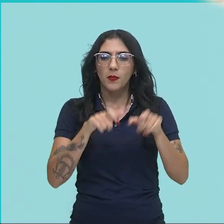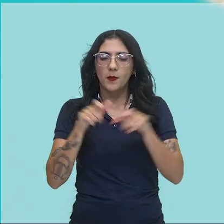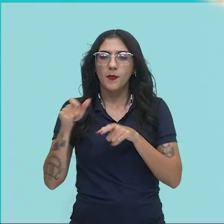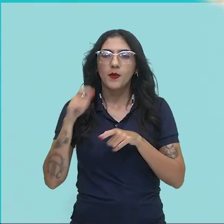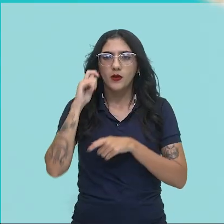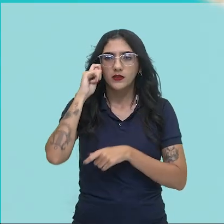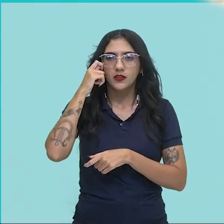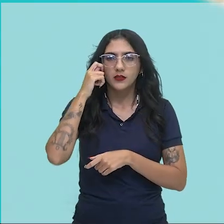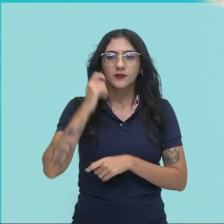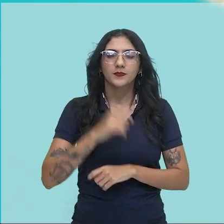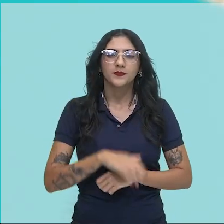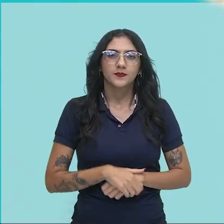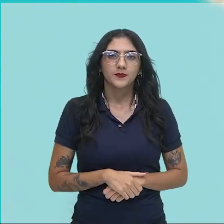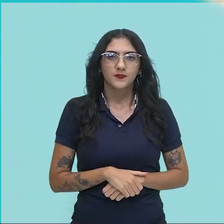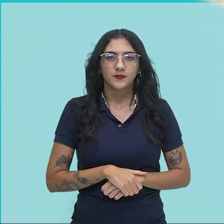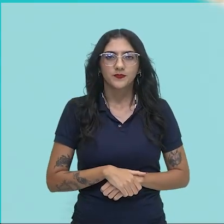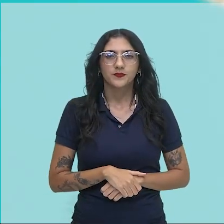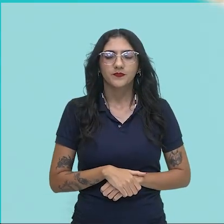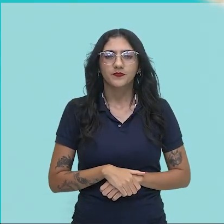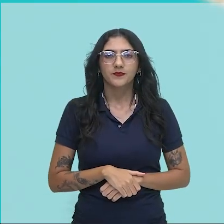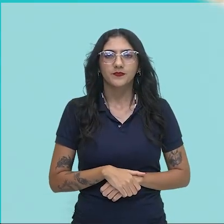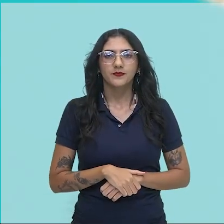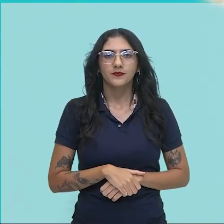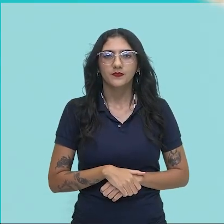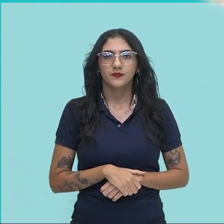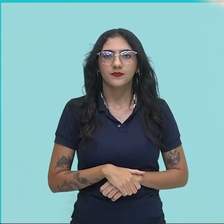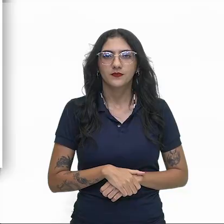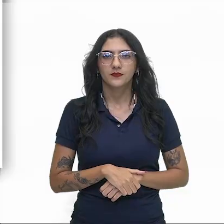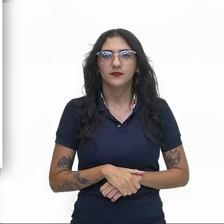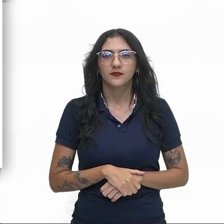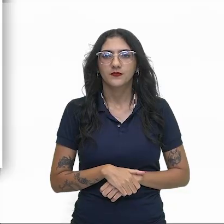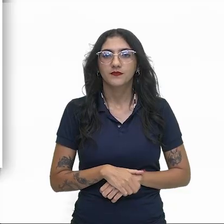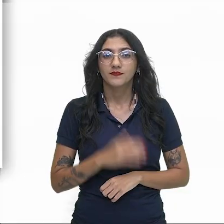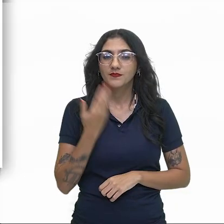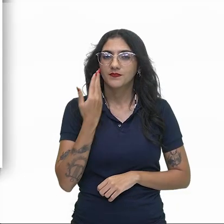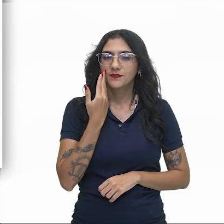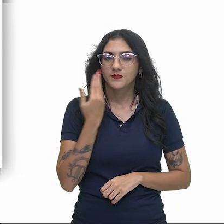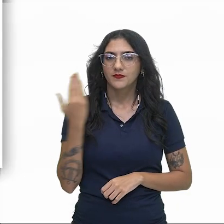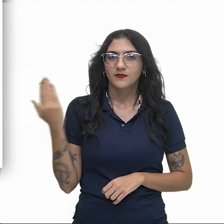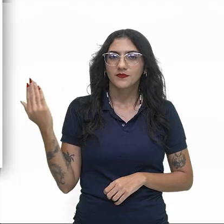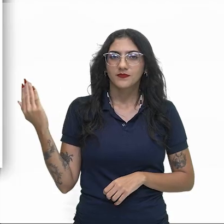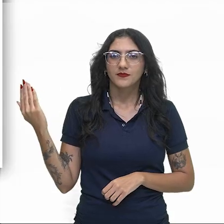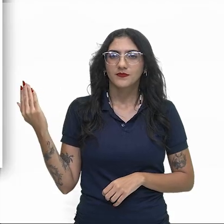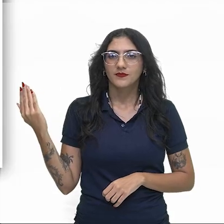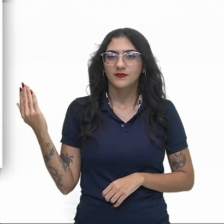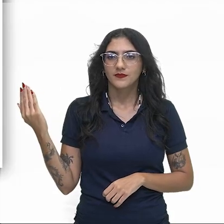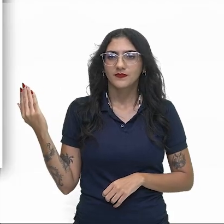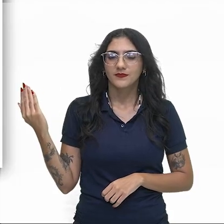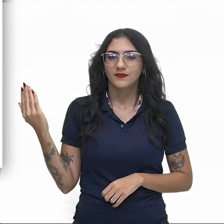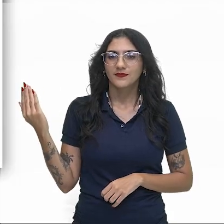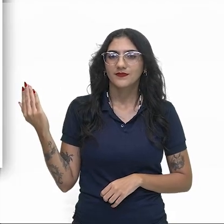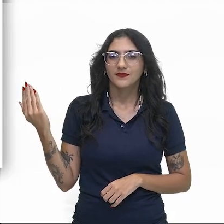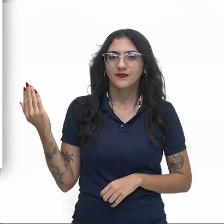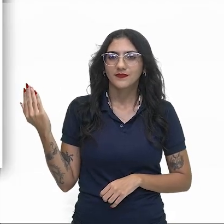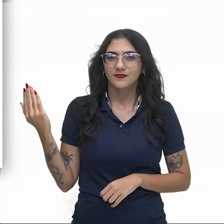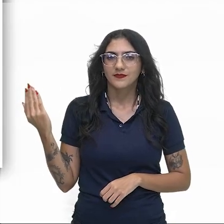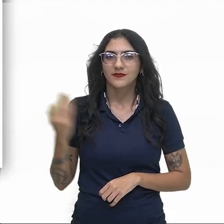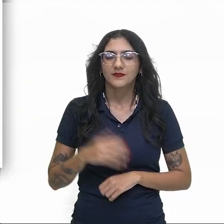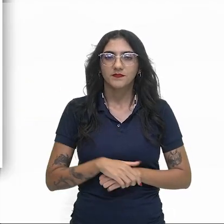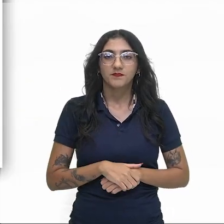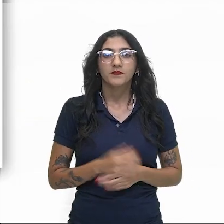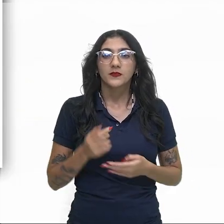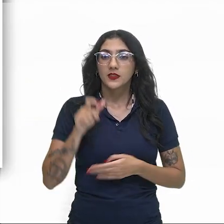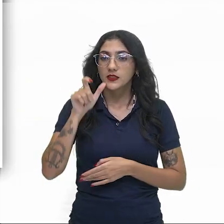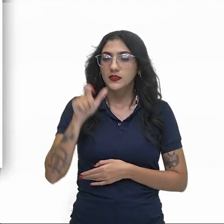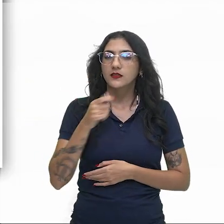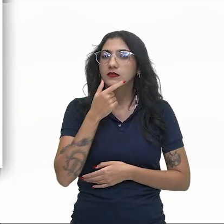ok? Vamos lá, eu estou falando de Martin Luther King Jr., é isso aí mesmo. Martin